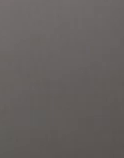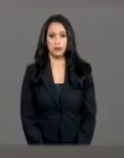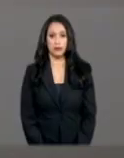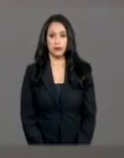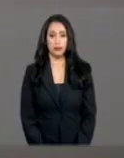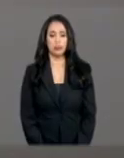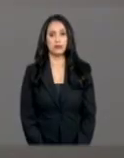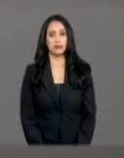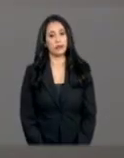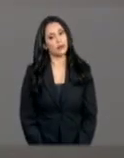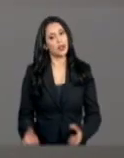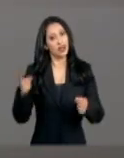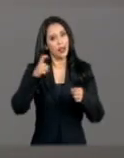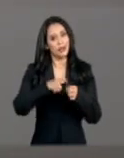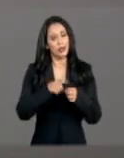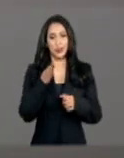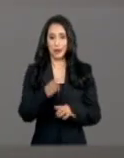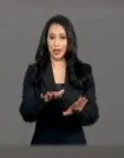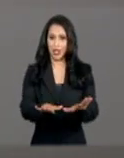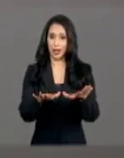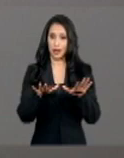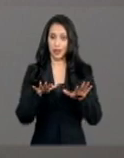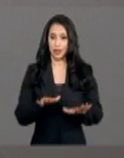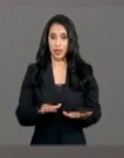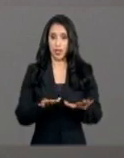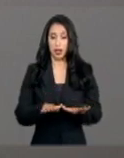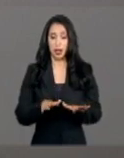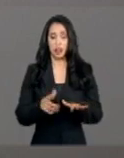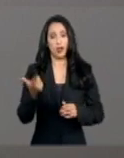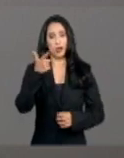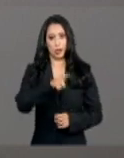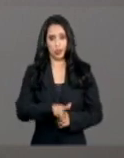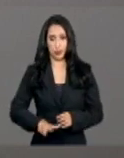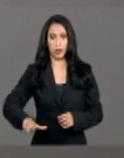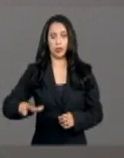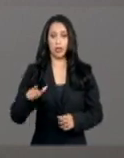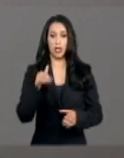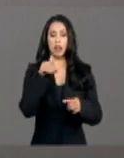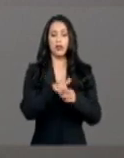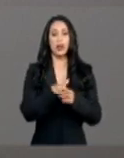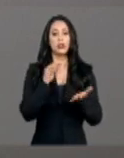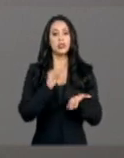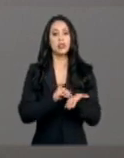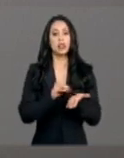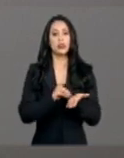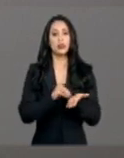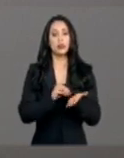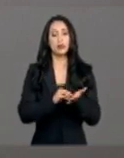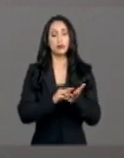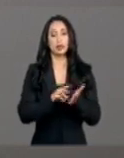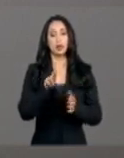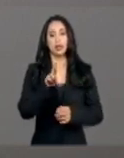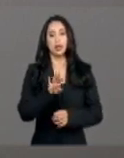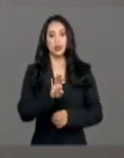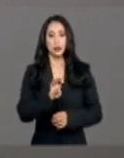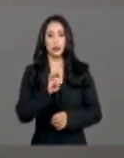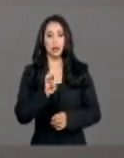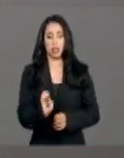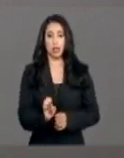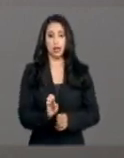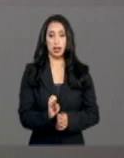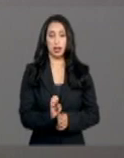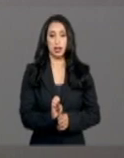estamos de volta com direto do plenário expectativa da continuidade agora para os votos que faltam no recurso extraordinário que tratam